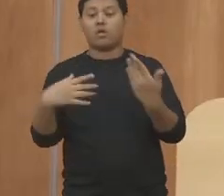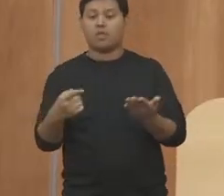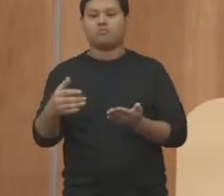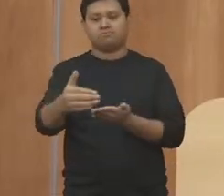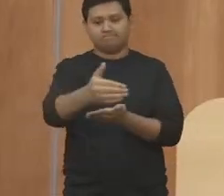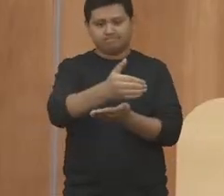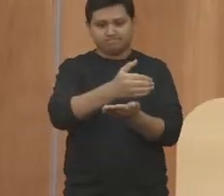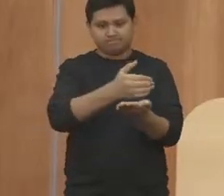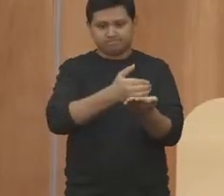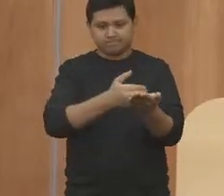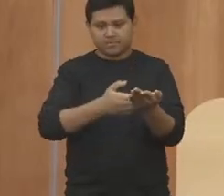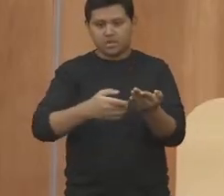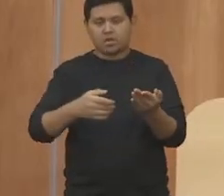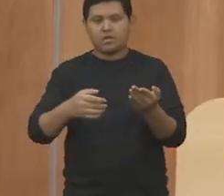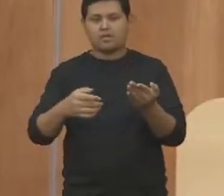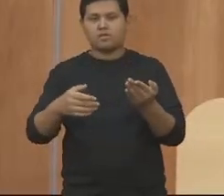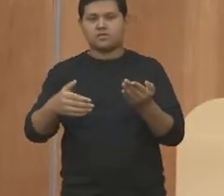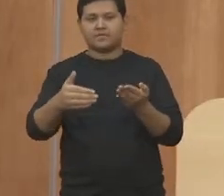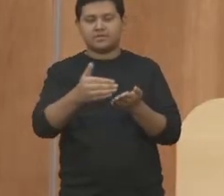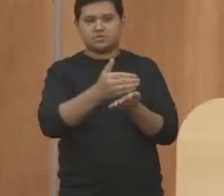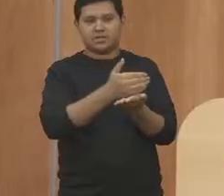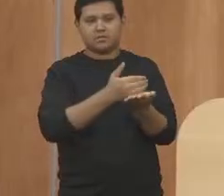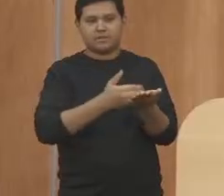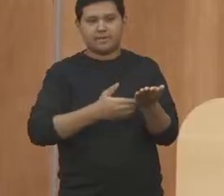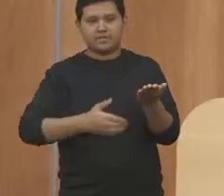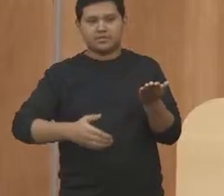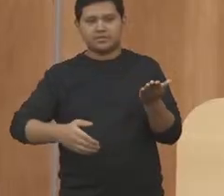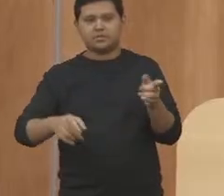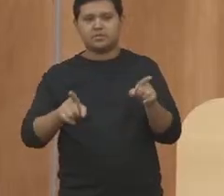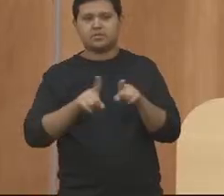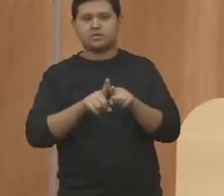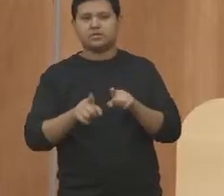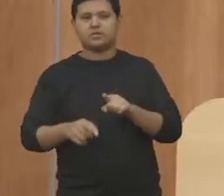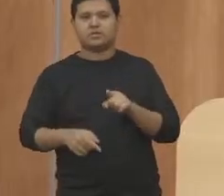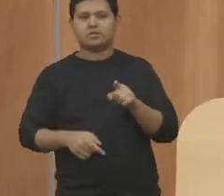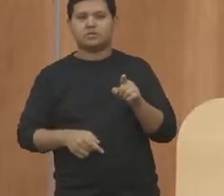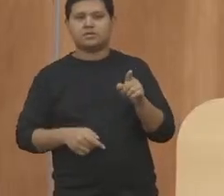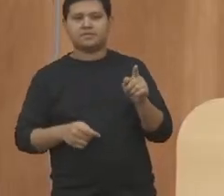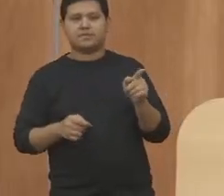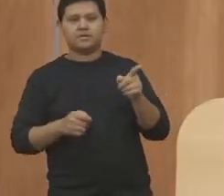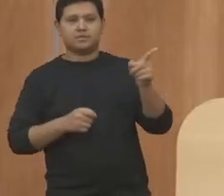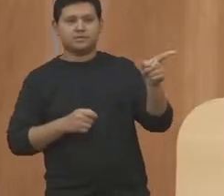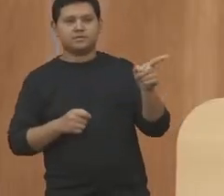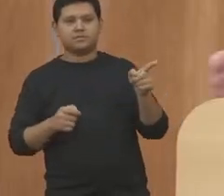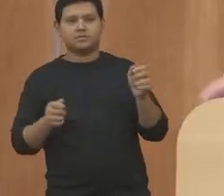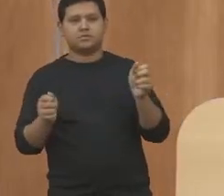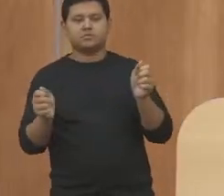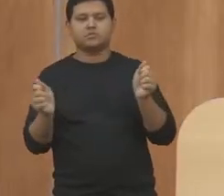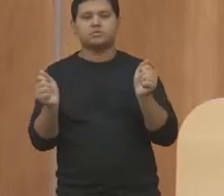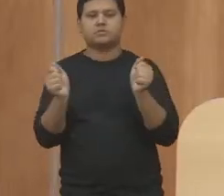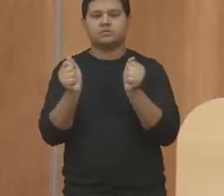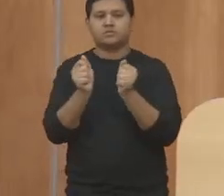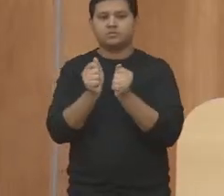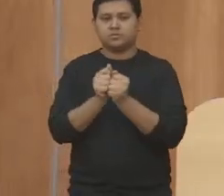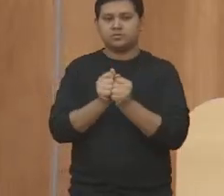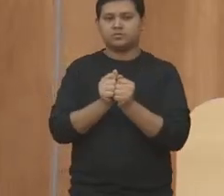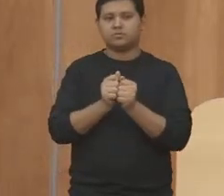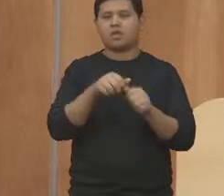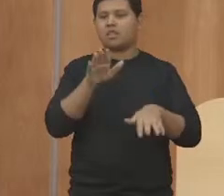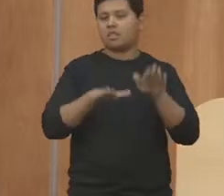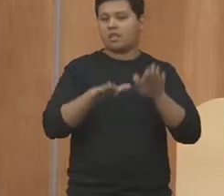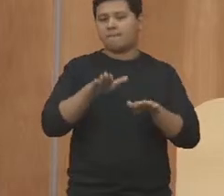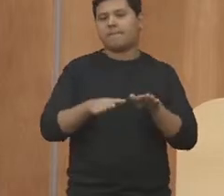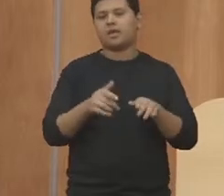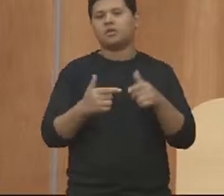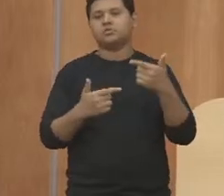ela é sujeita a decisões que saem da alçada do município. Então, ela é realista, porém entendemos que o desafio é muito